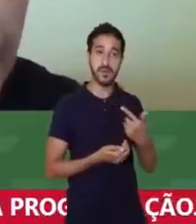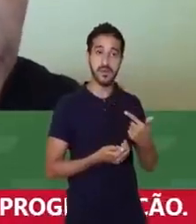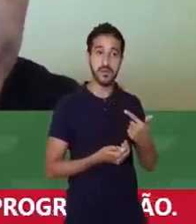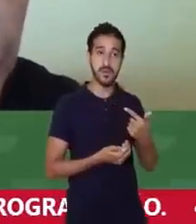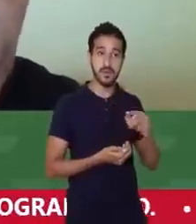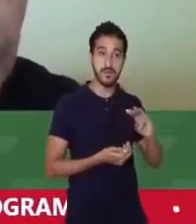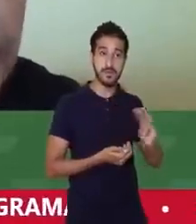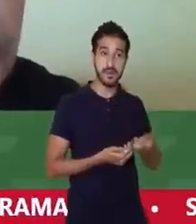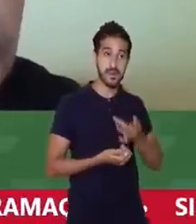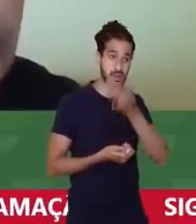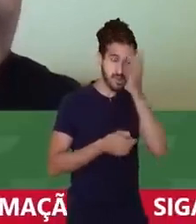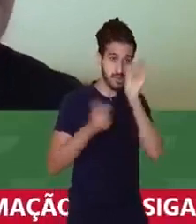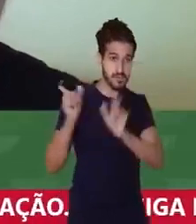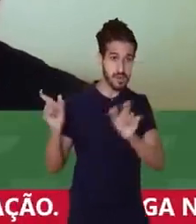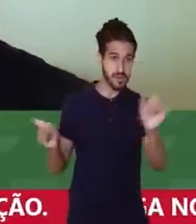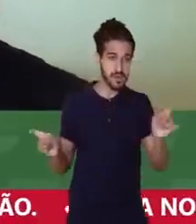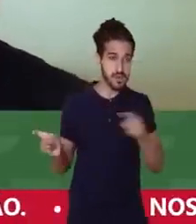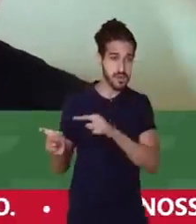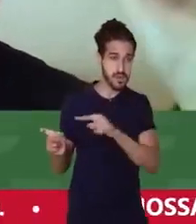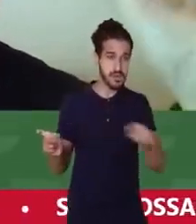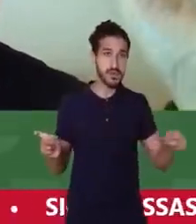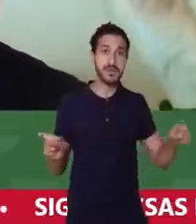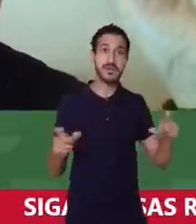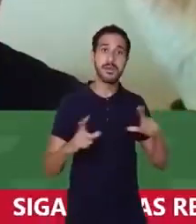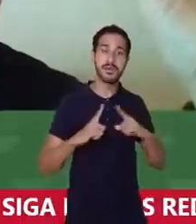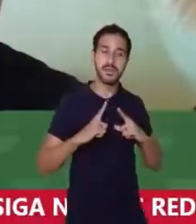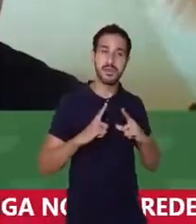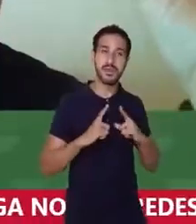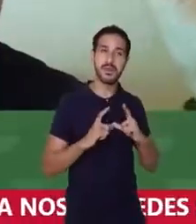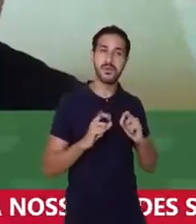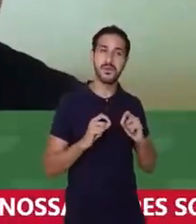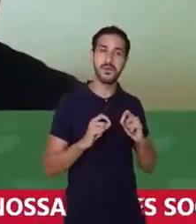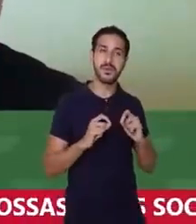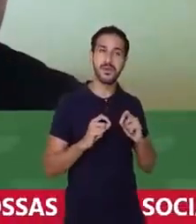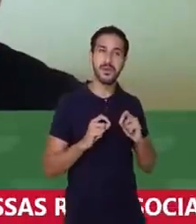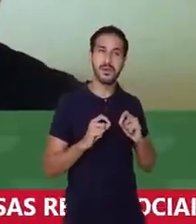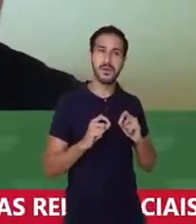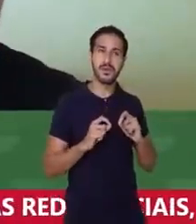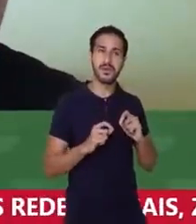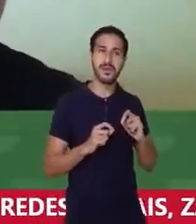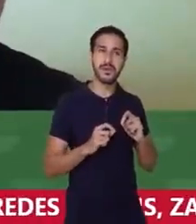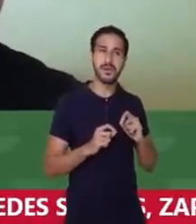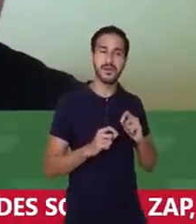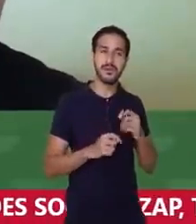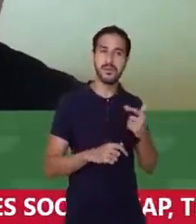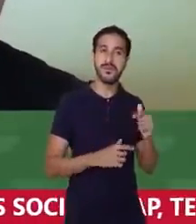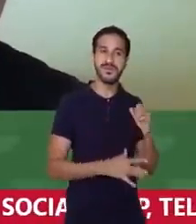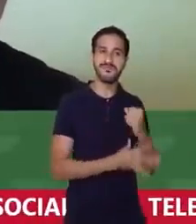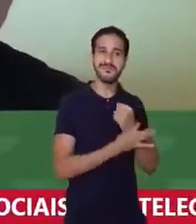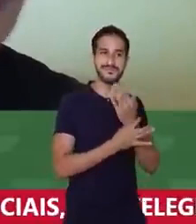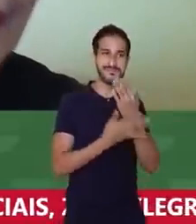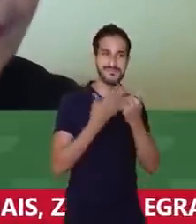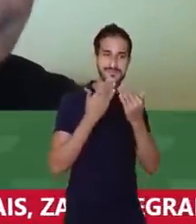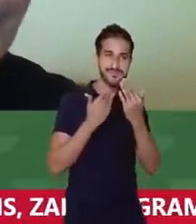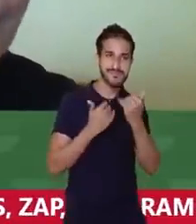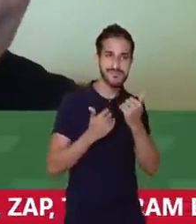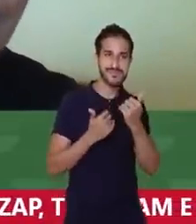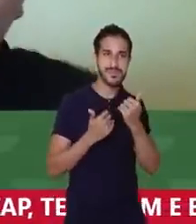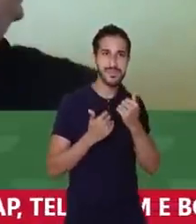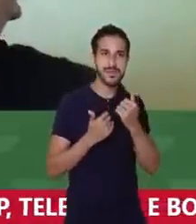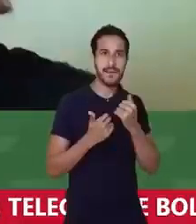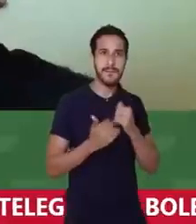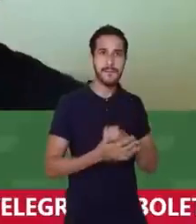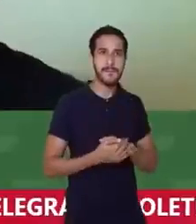42 milhões de pessoas têm a chamada insegurança alimentar,